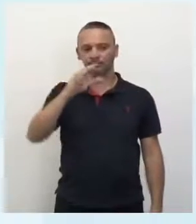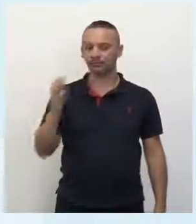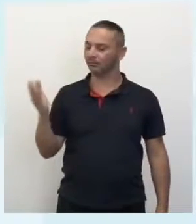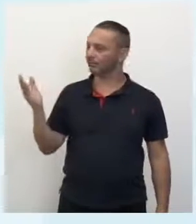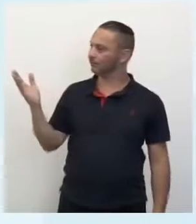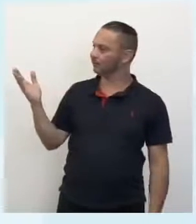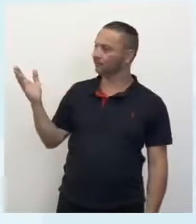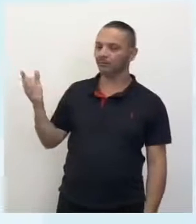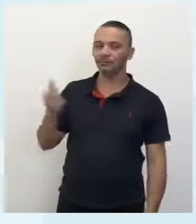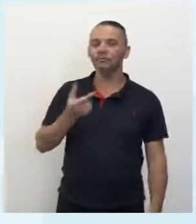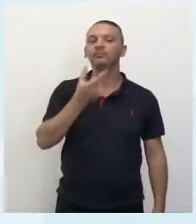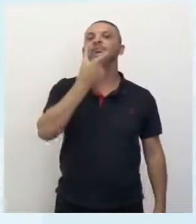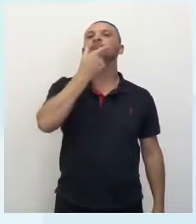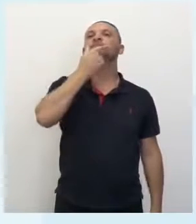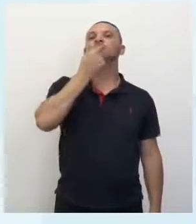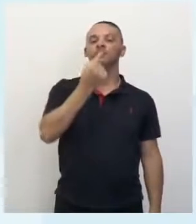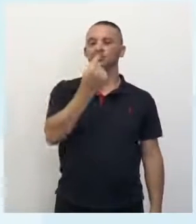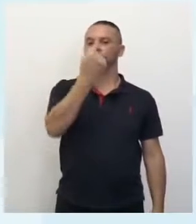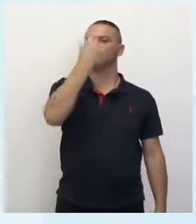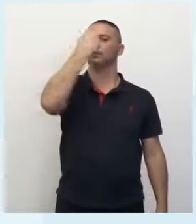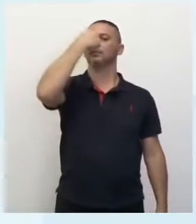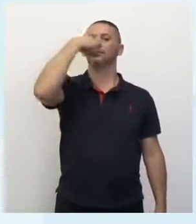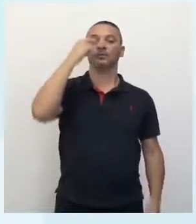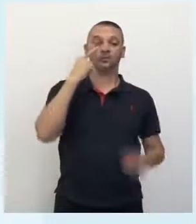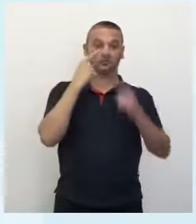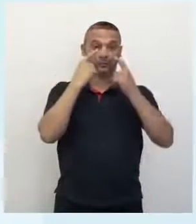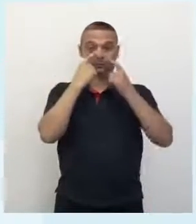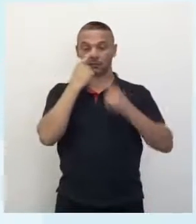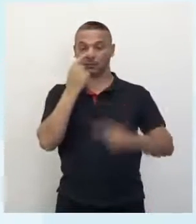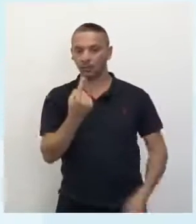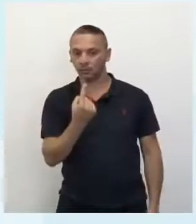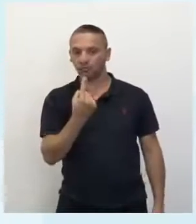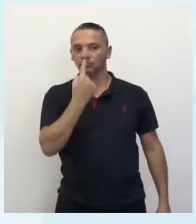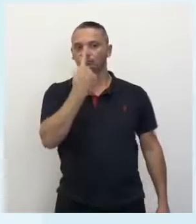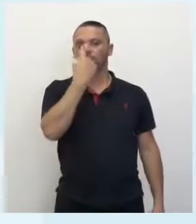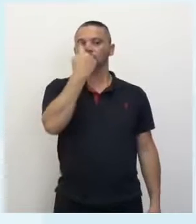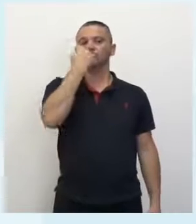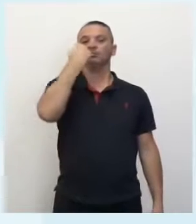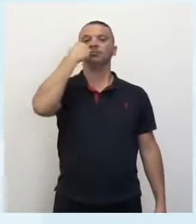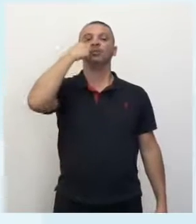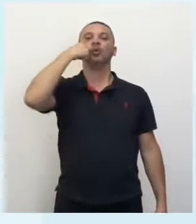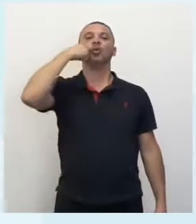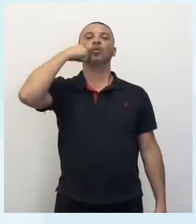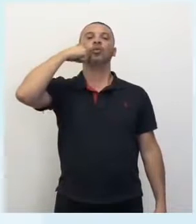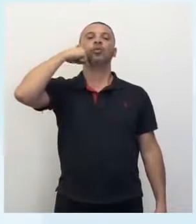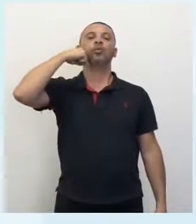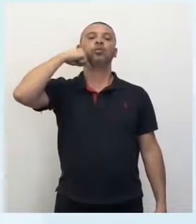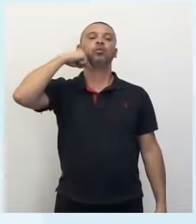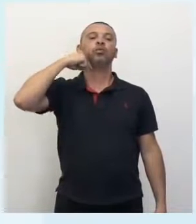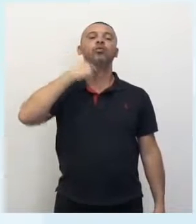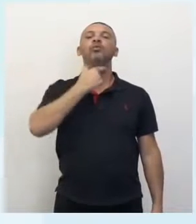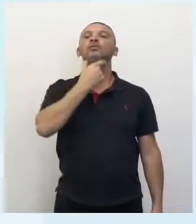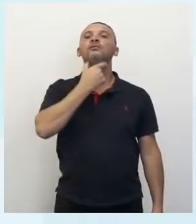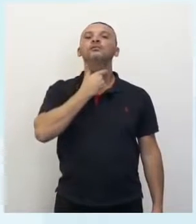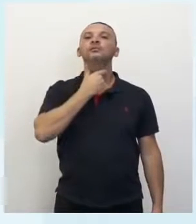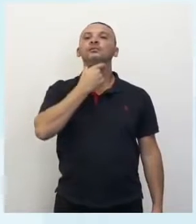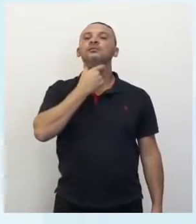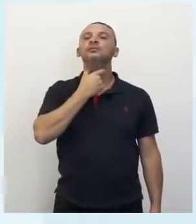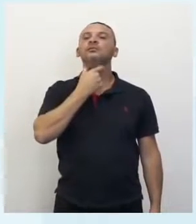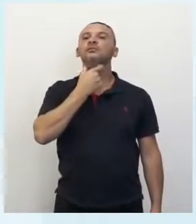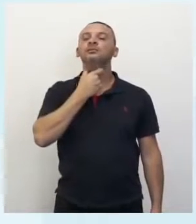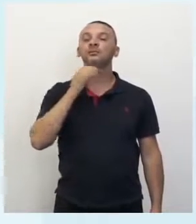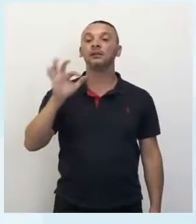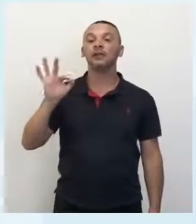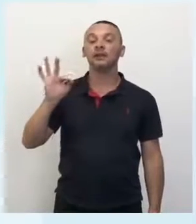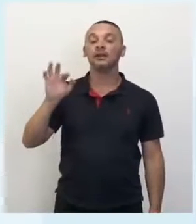aqui, ó, pela cavidade nasal, tá vendo aqui, ó? Aí ele vai descer aqui, ó, pela faringe, só um